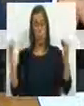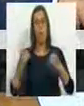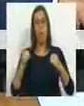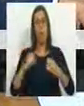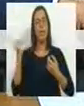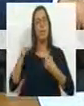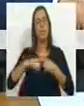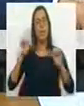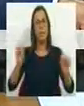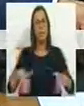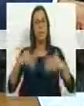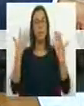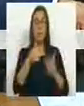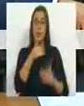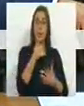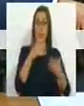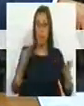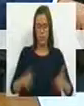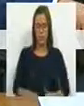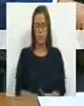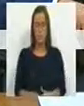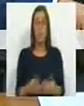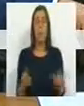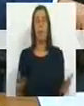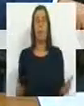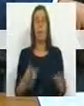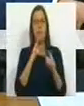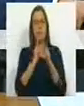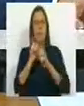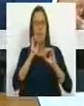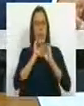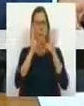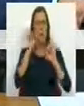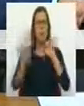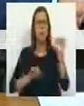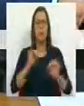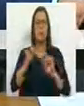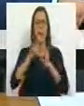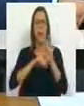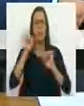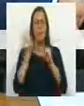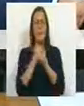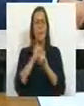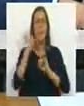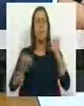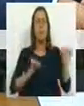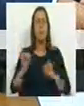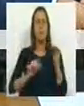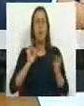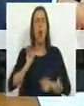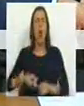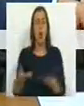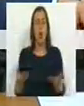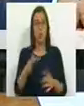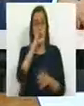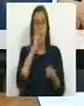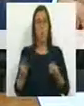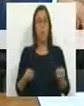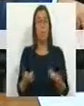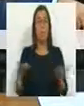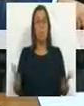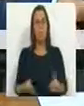parceria inicialmente estabelecido. E aí definem-se claramente quais são as regras, qual é o papel de cada um dos protagonistas no âmbito daquilo que é a